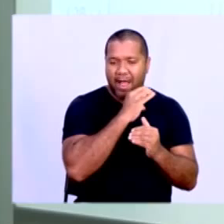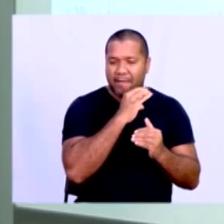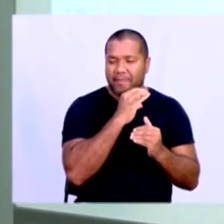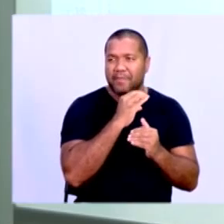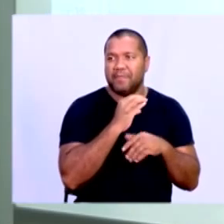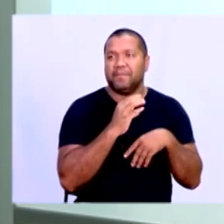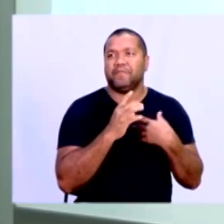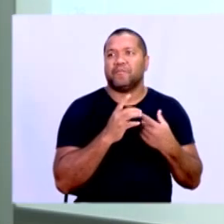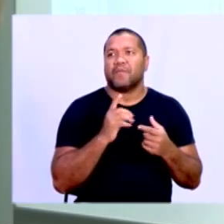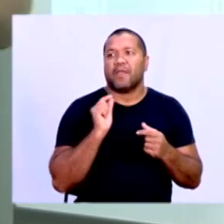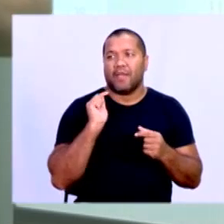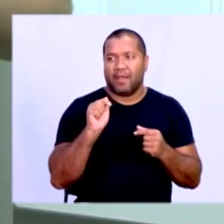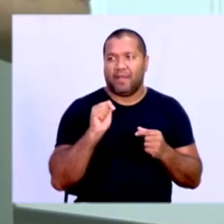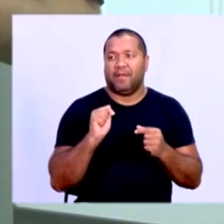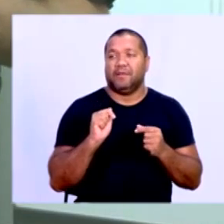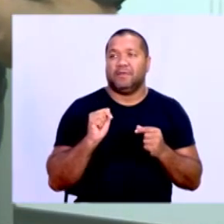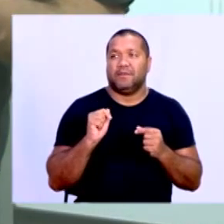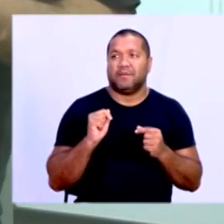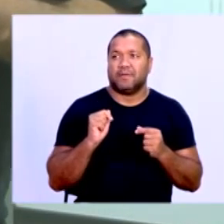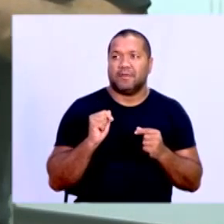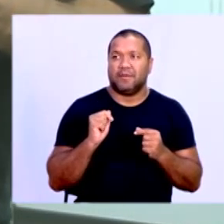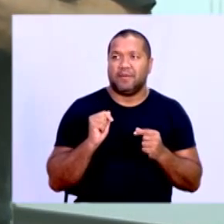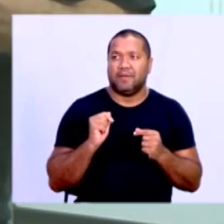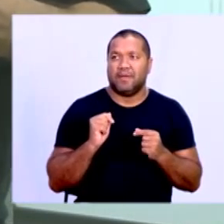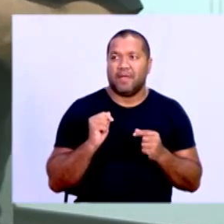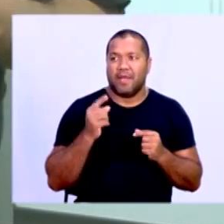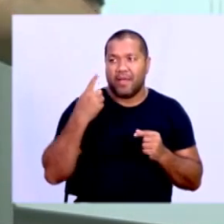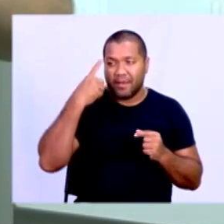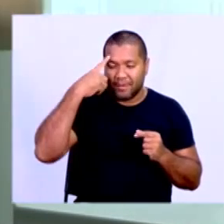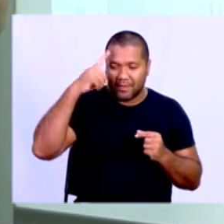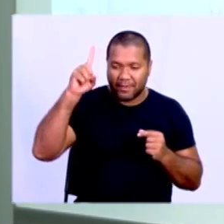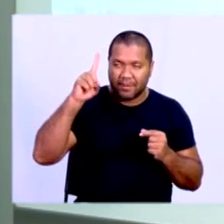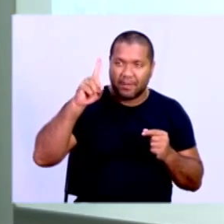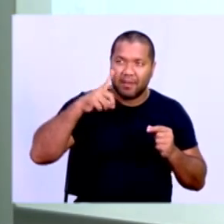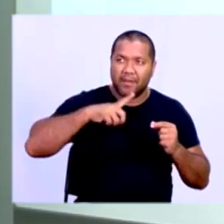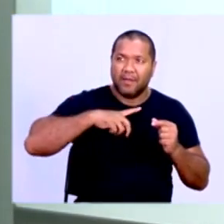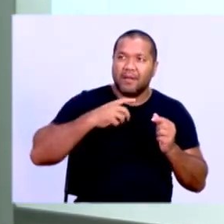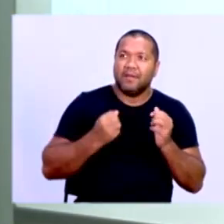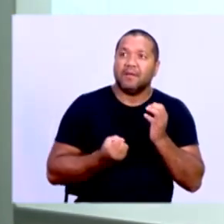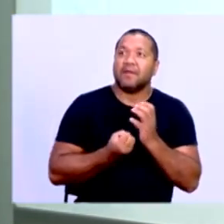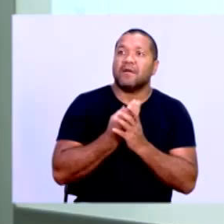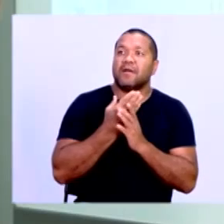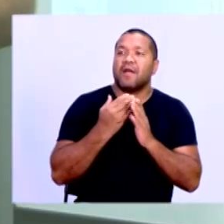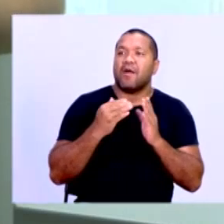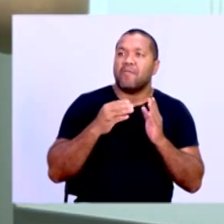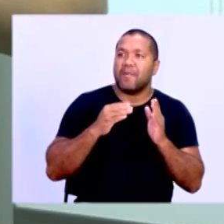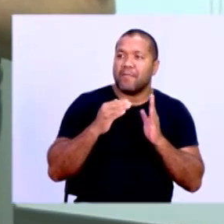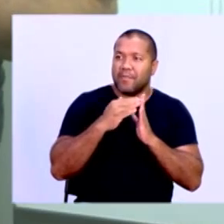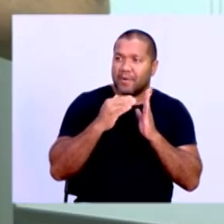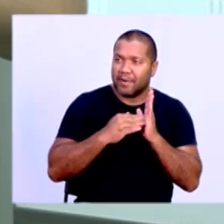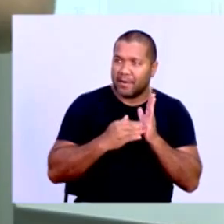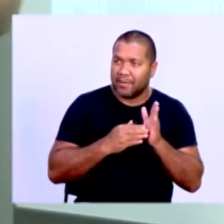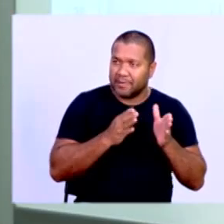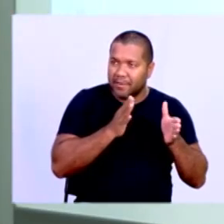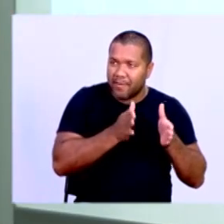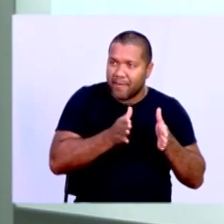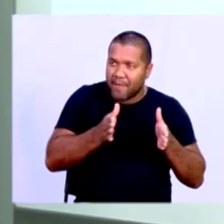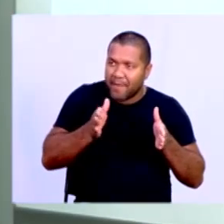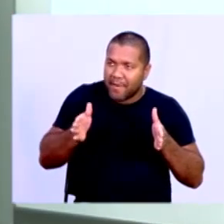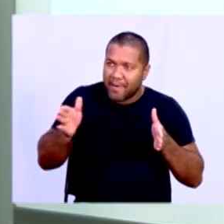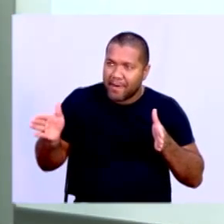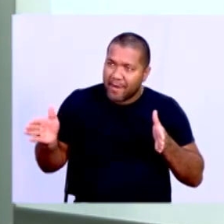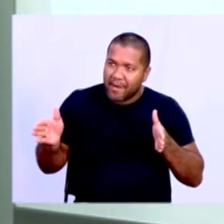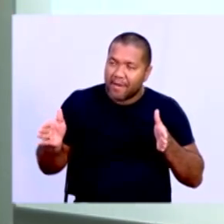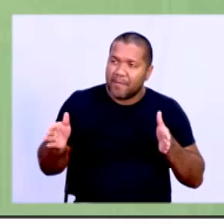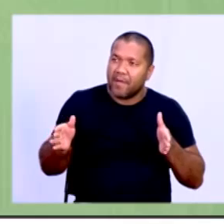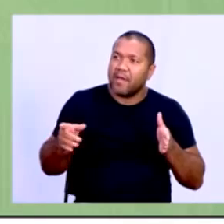forma. Esse a ideia de uma programação em camadas. A programação em camadas, eu vou